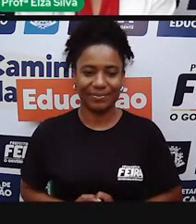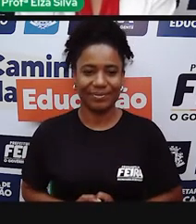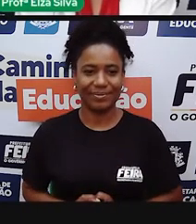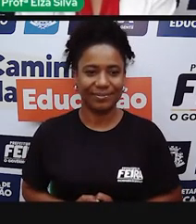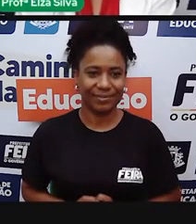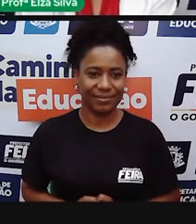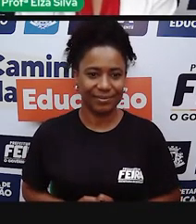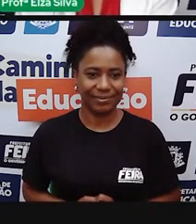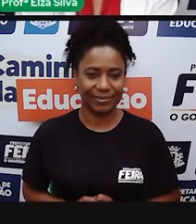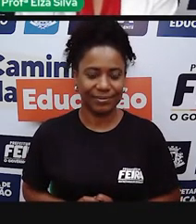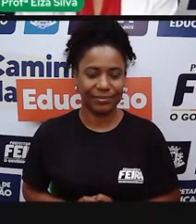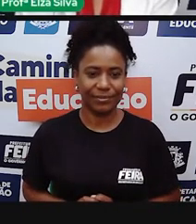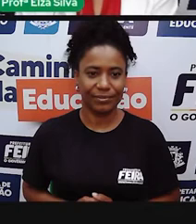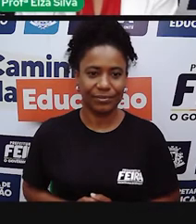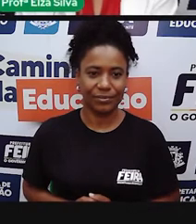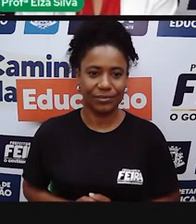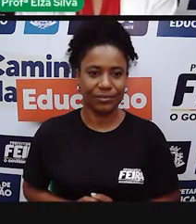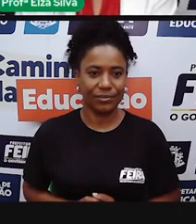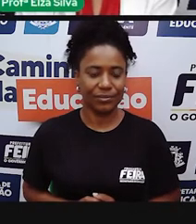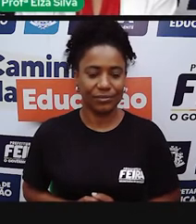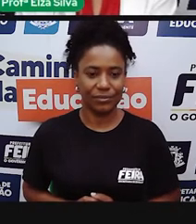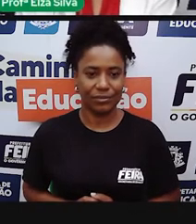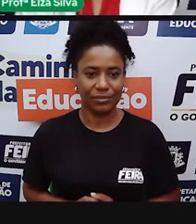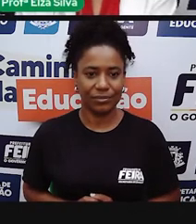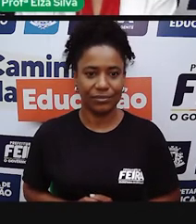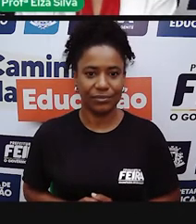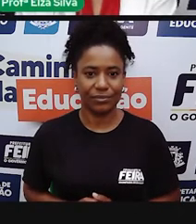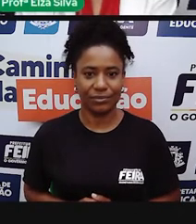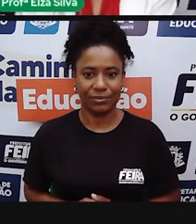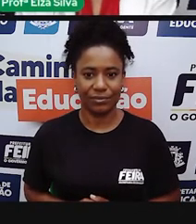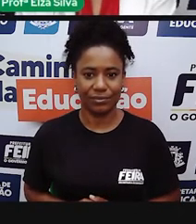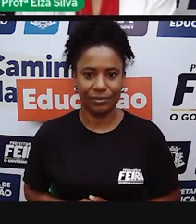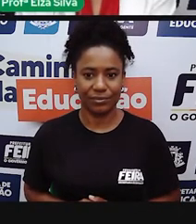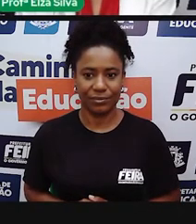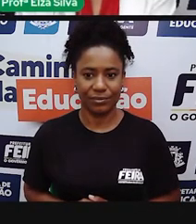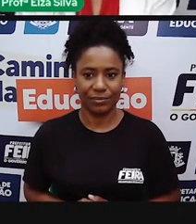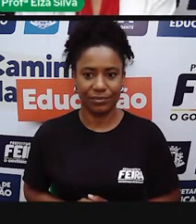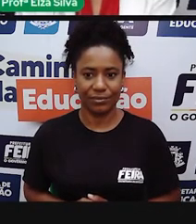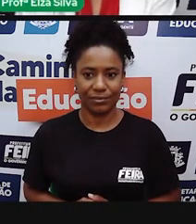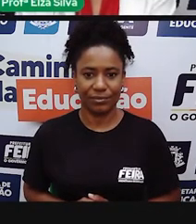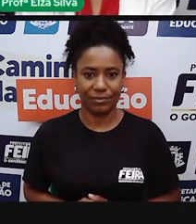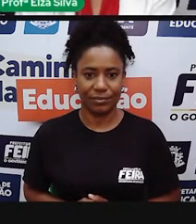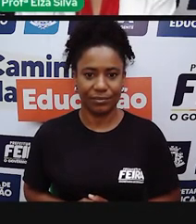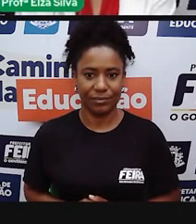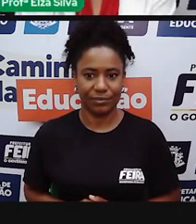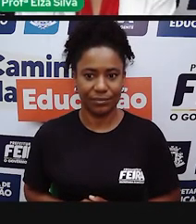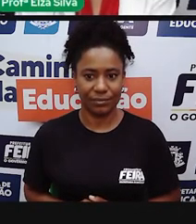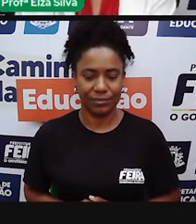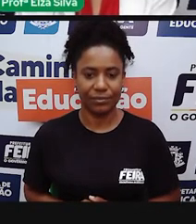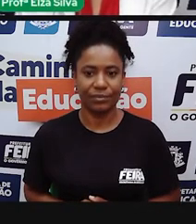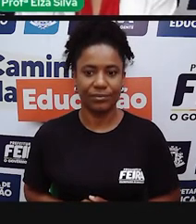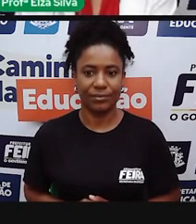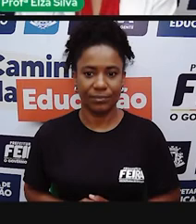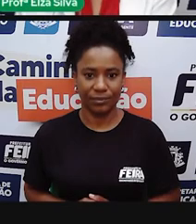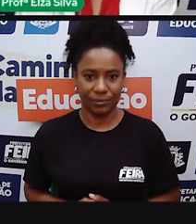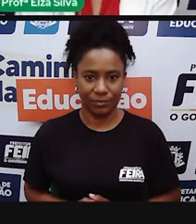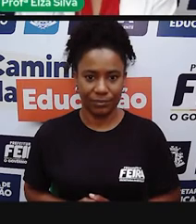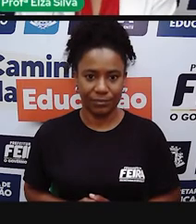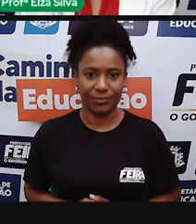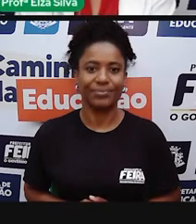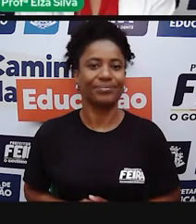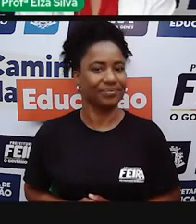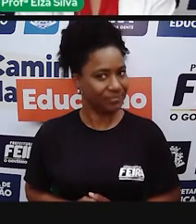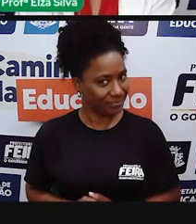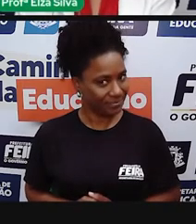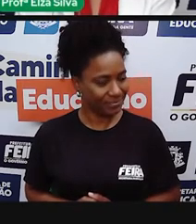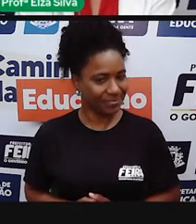Games history that were chosen exclusively by elementary school children. Que curiosidade